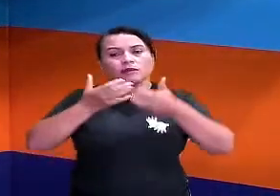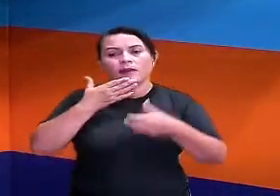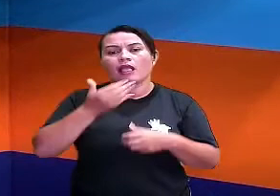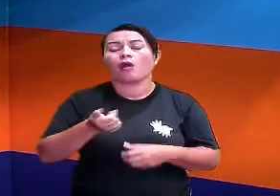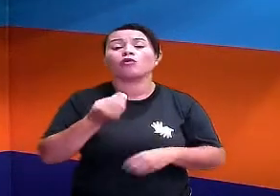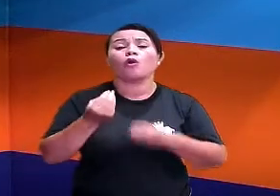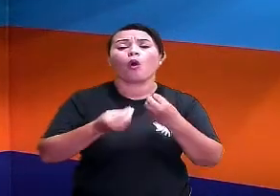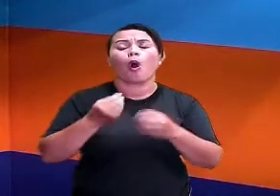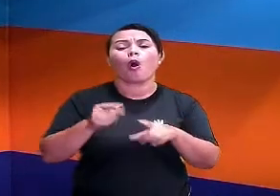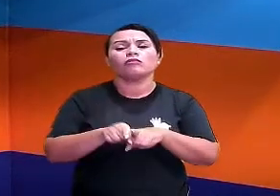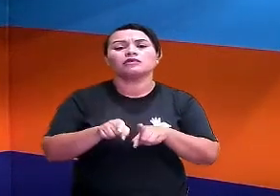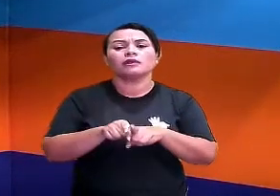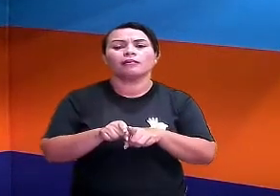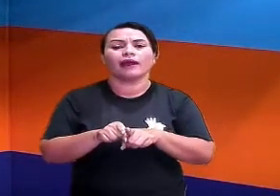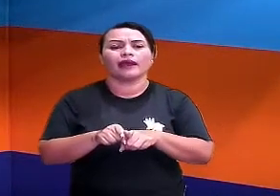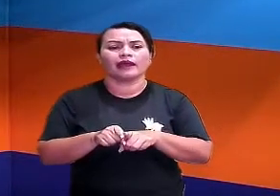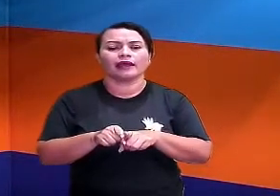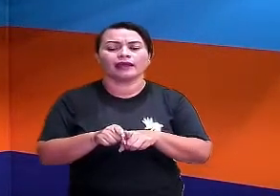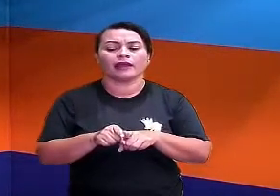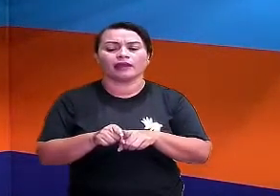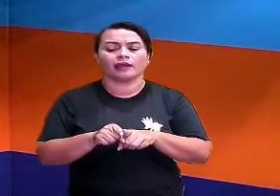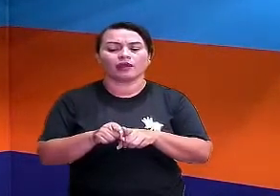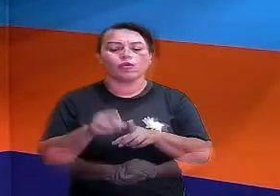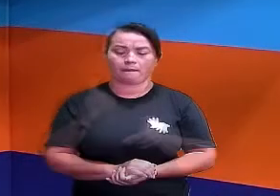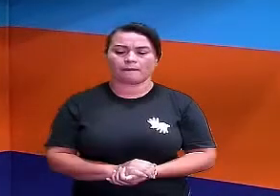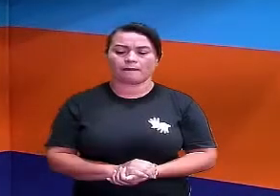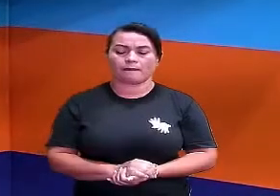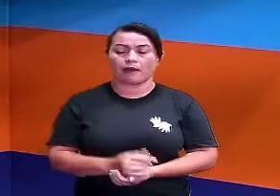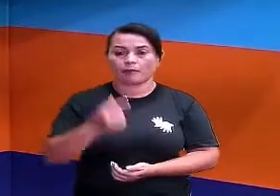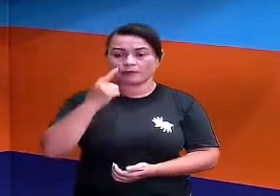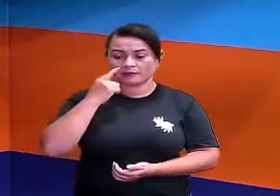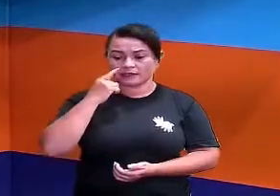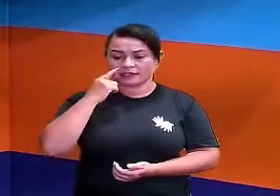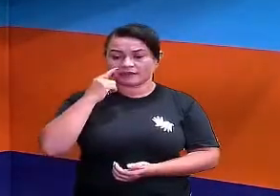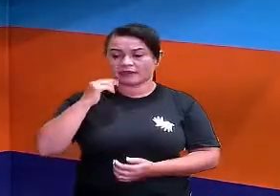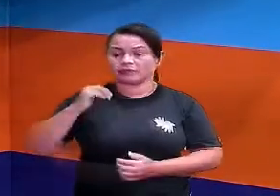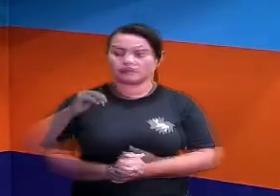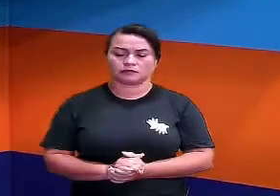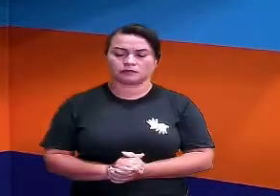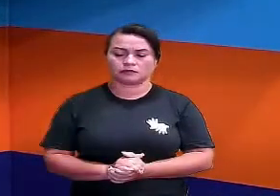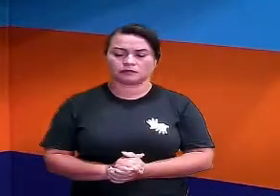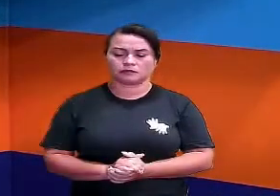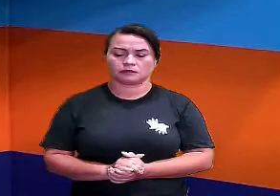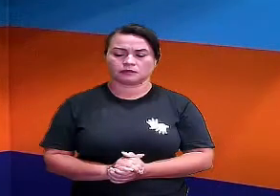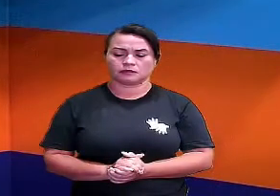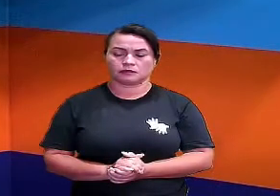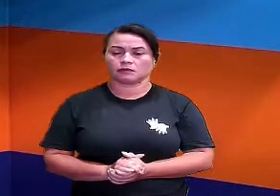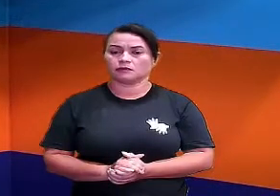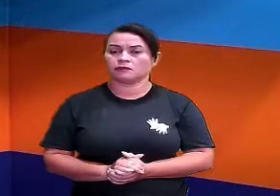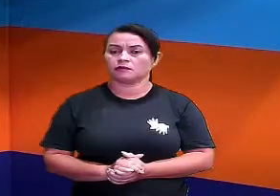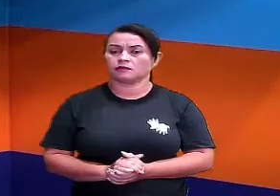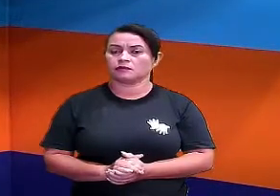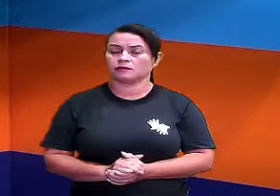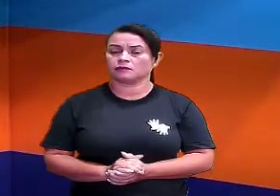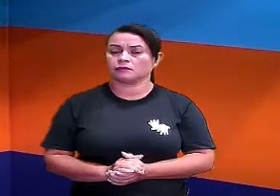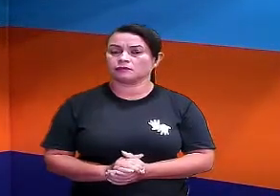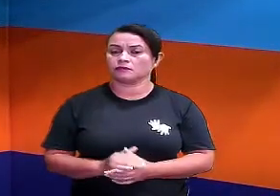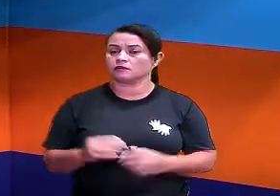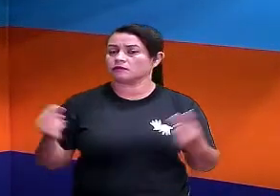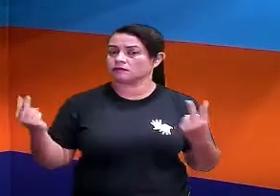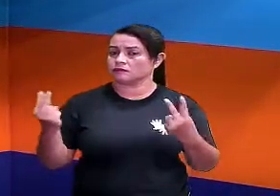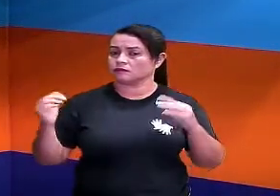vou tirar os termos equidistantes. Então, o primeiro com o último, certo? O segundo com